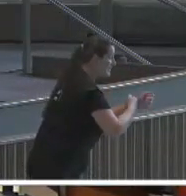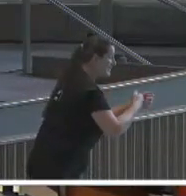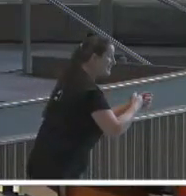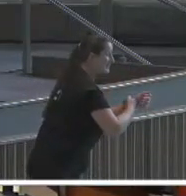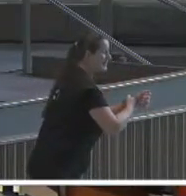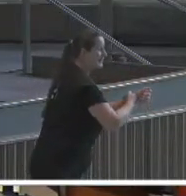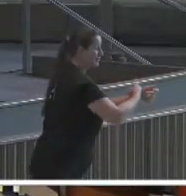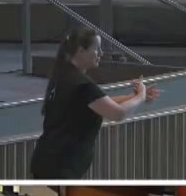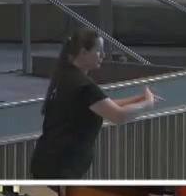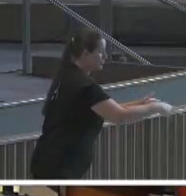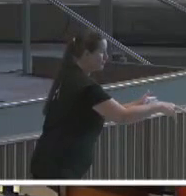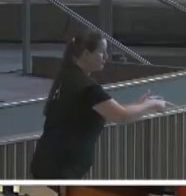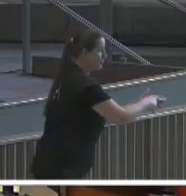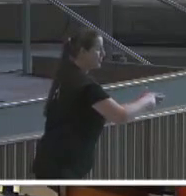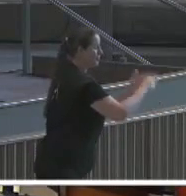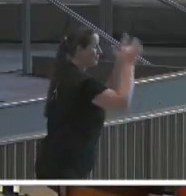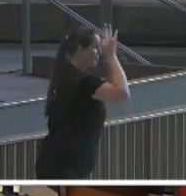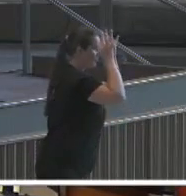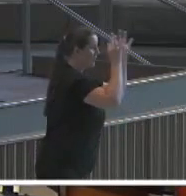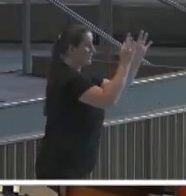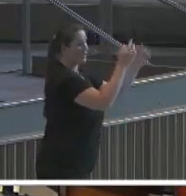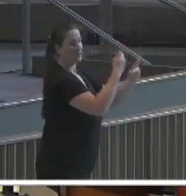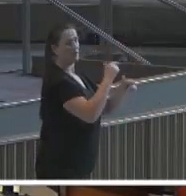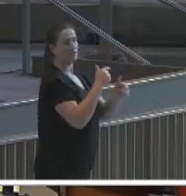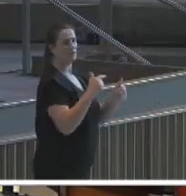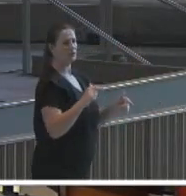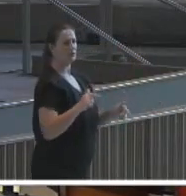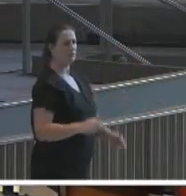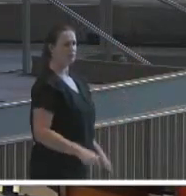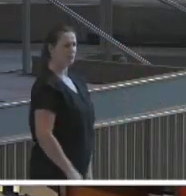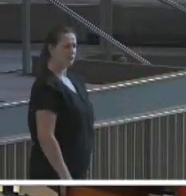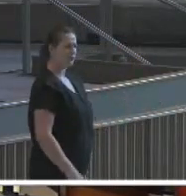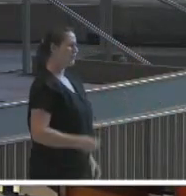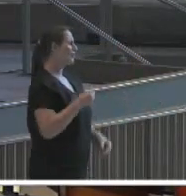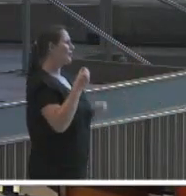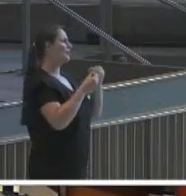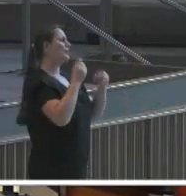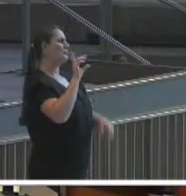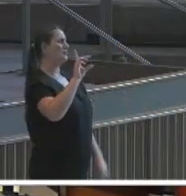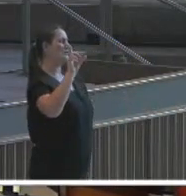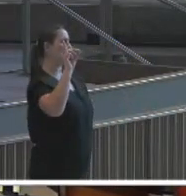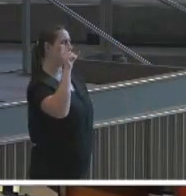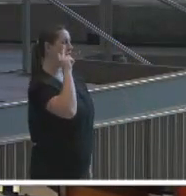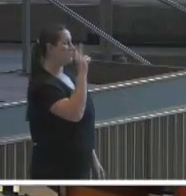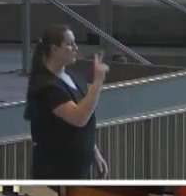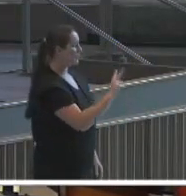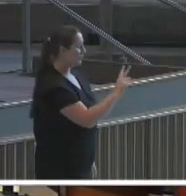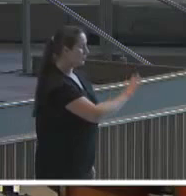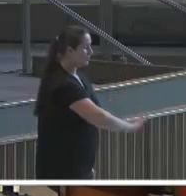da infidelidade? Como é que Deus estava vendo aquilo?